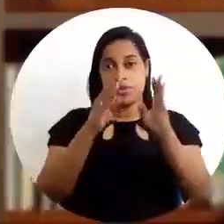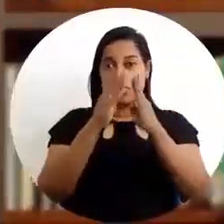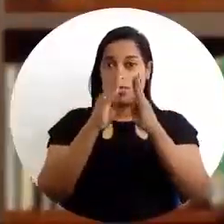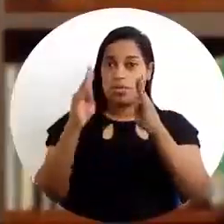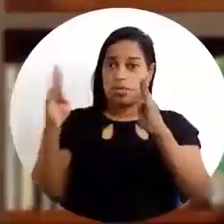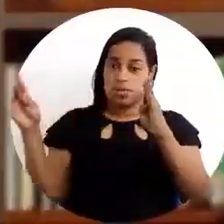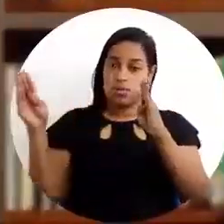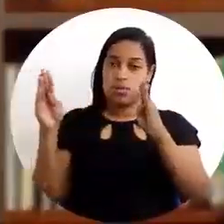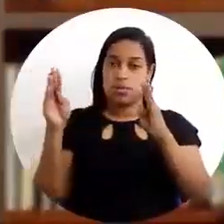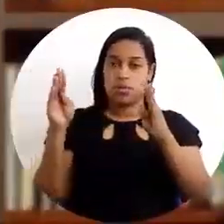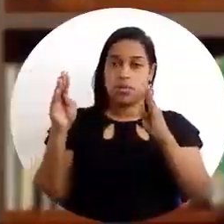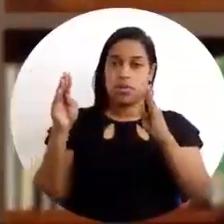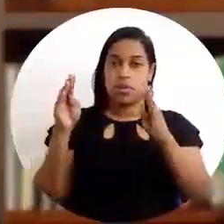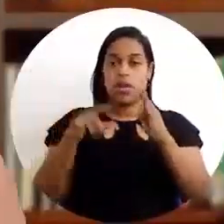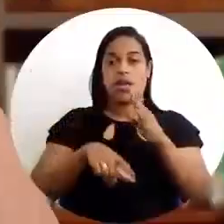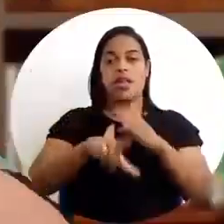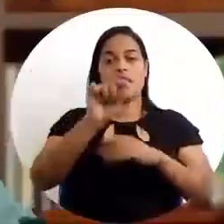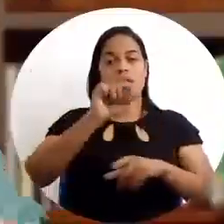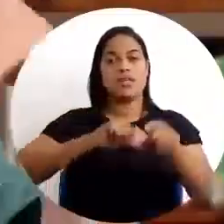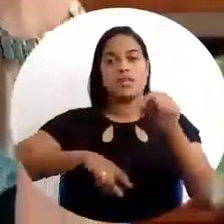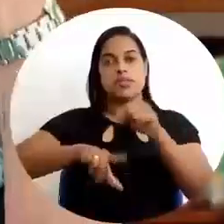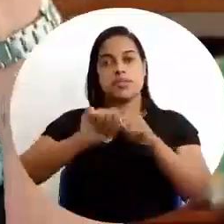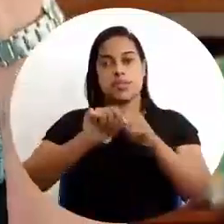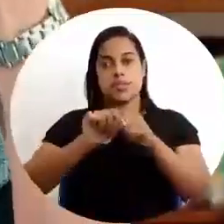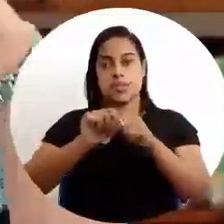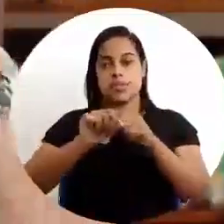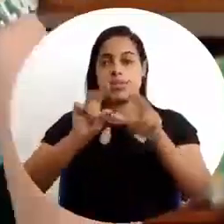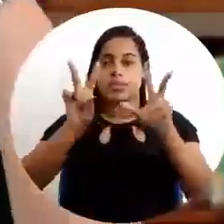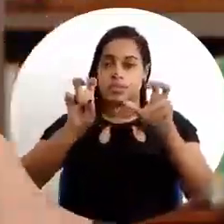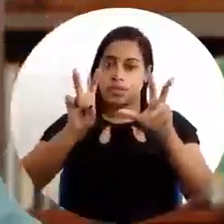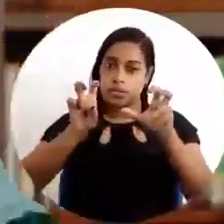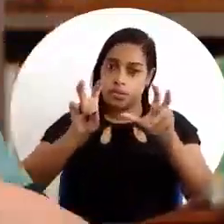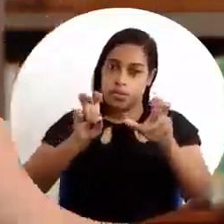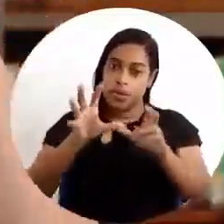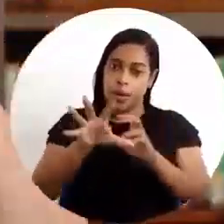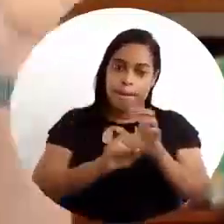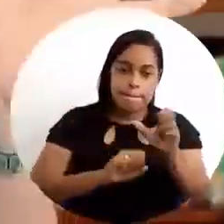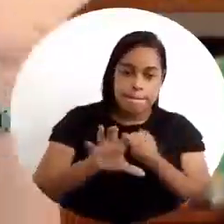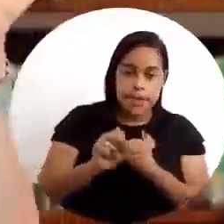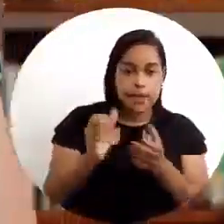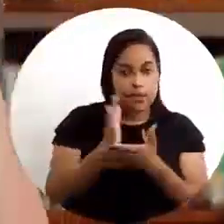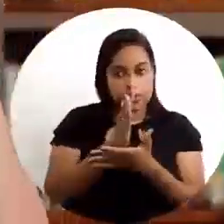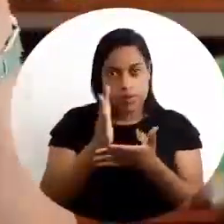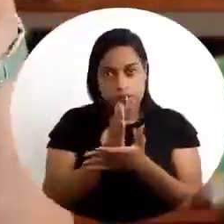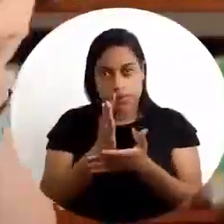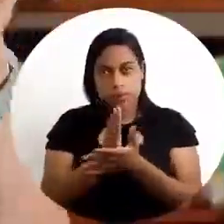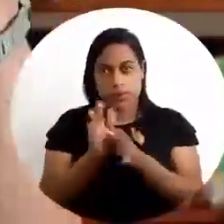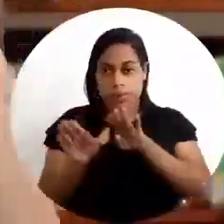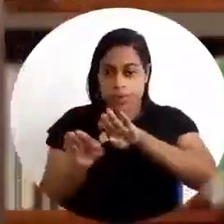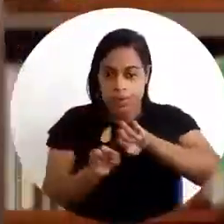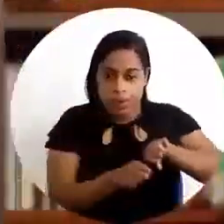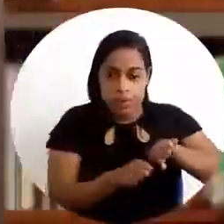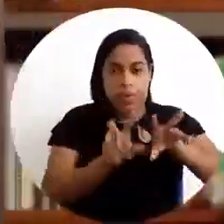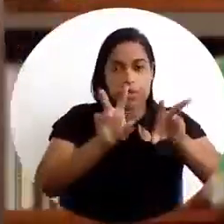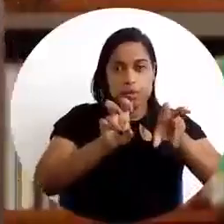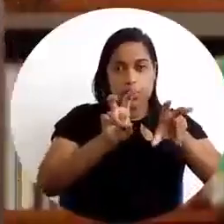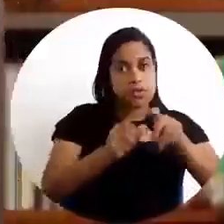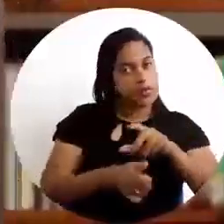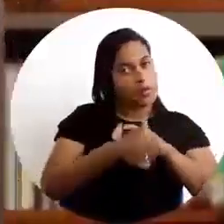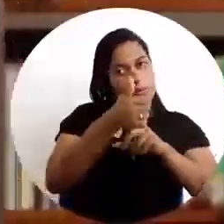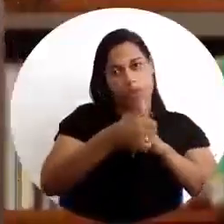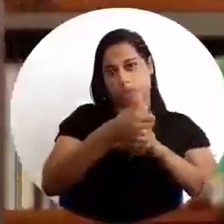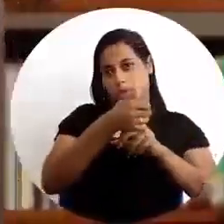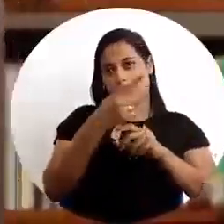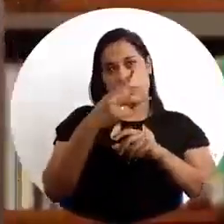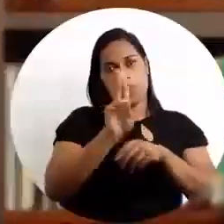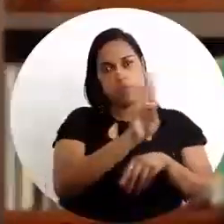biblioteca é a classificação. A partir do momento que você separou por assunto, você pegou os livros, separou por assunto, está dado o primeiro passo para que você